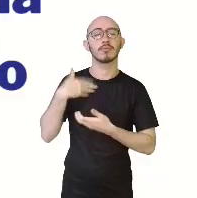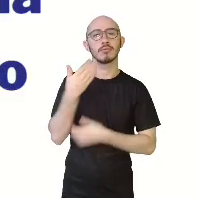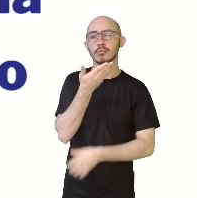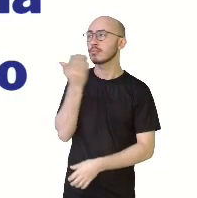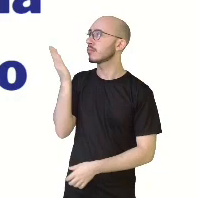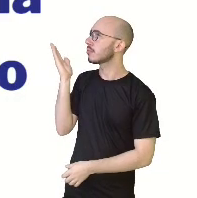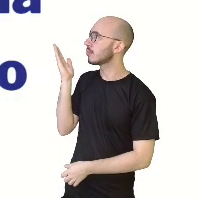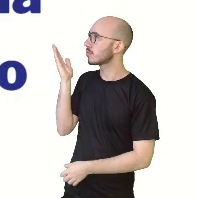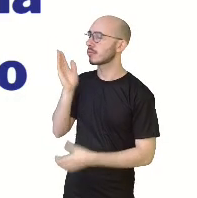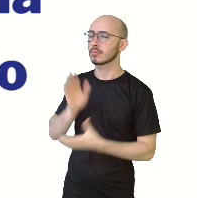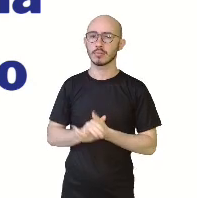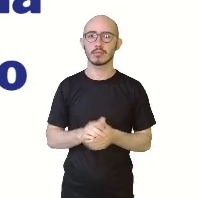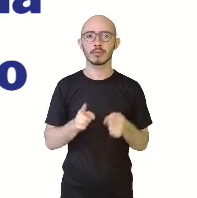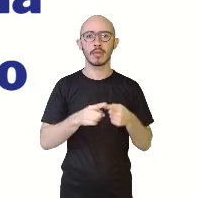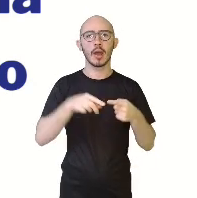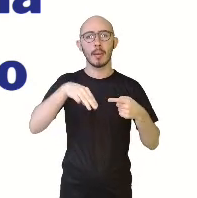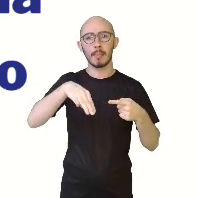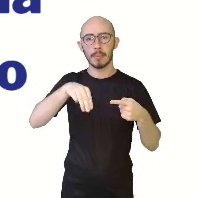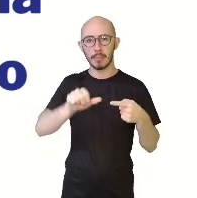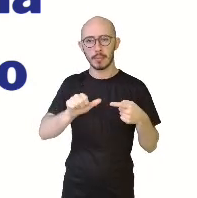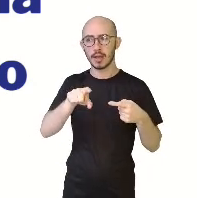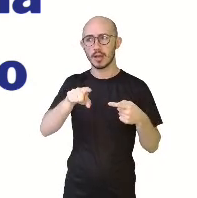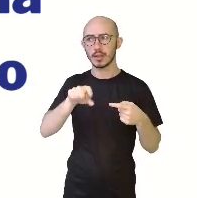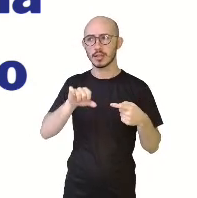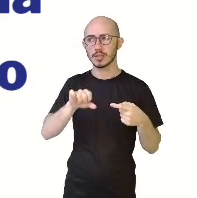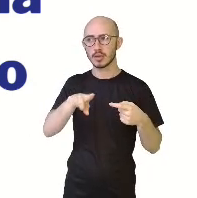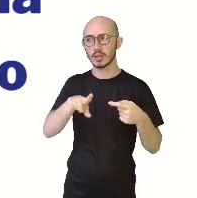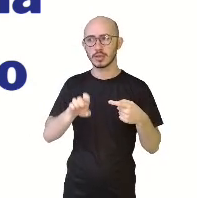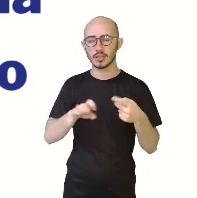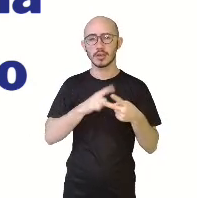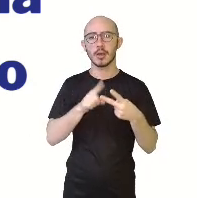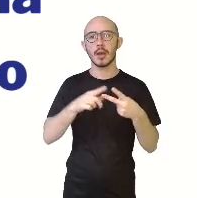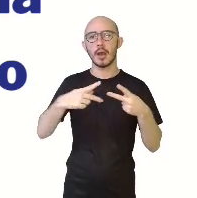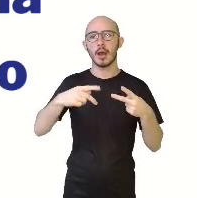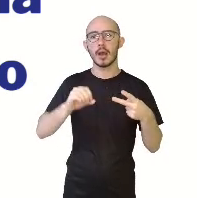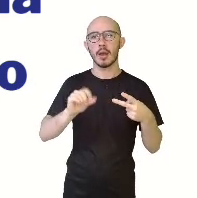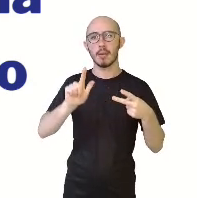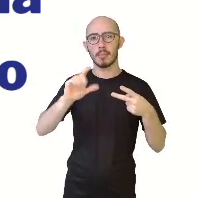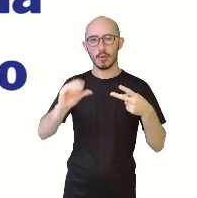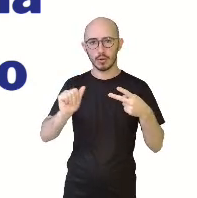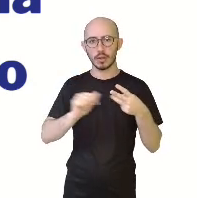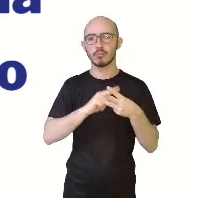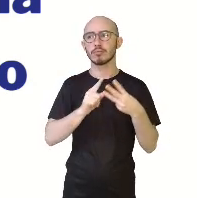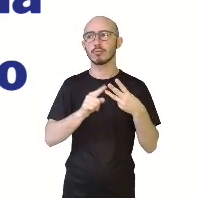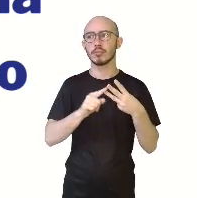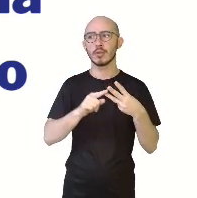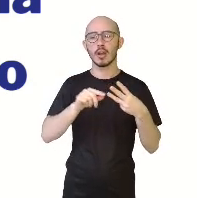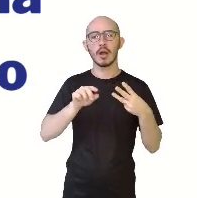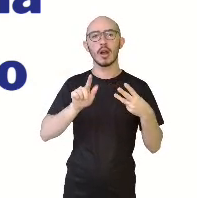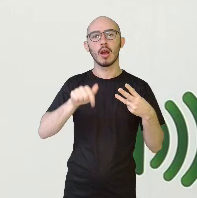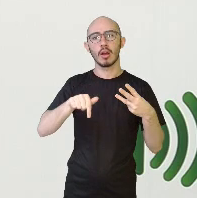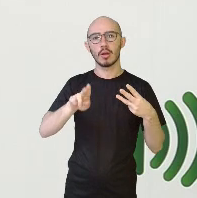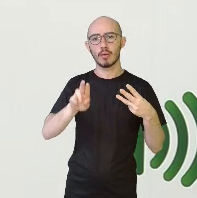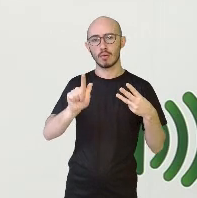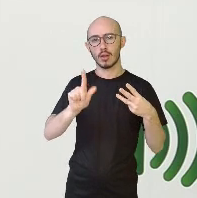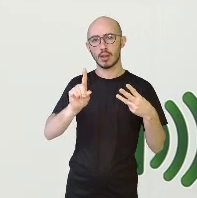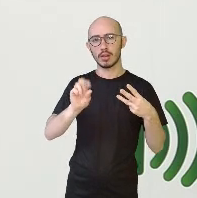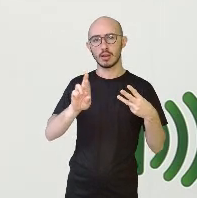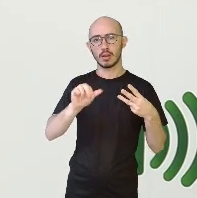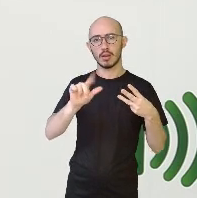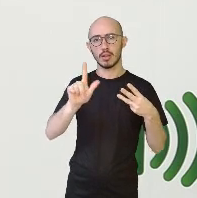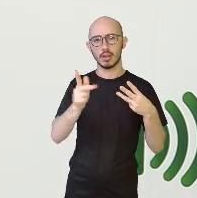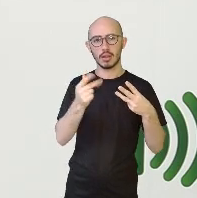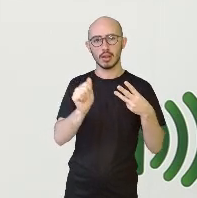vendo aí. Machixe, a polca, quadrilha, o dobrado. Então, basicamente, são esses